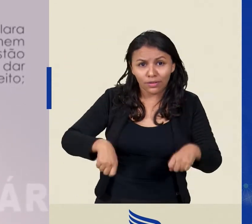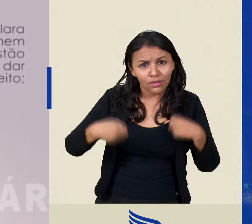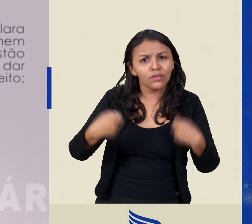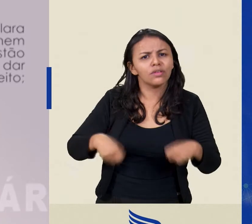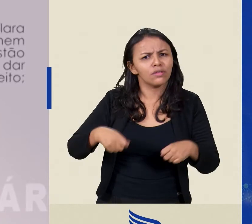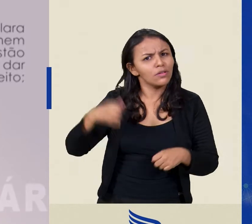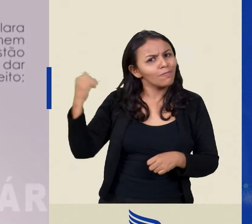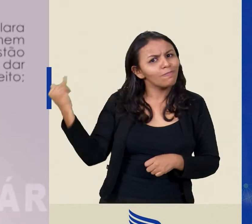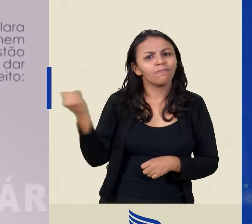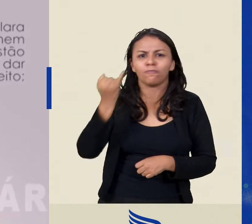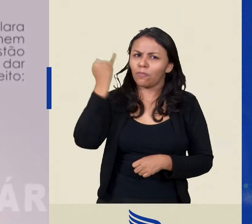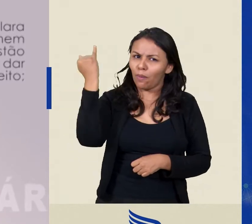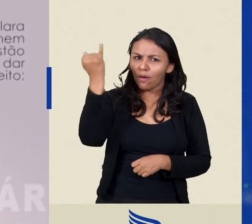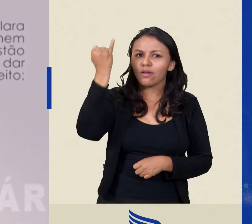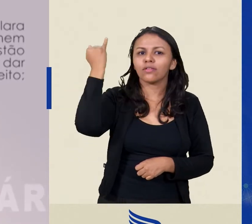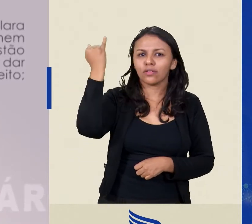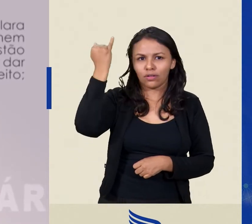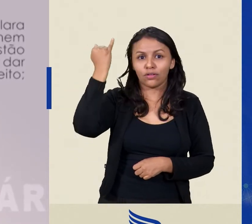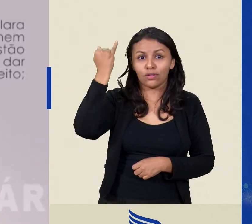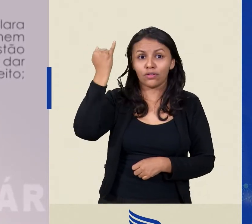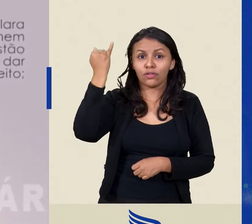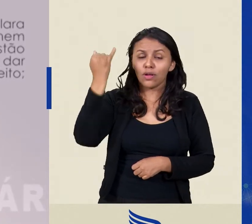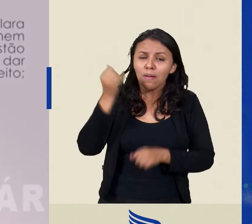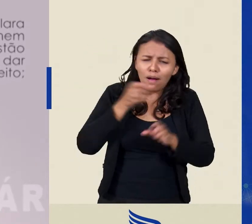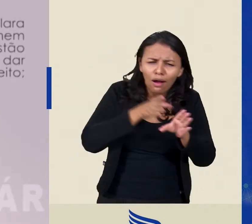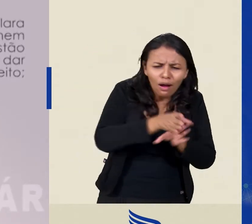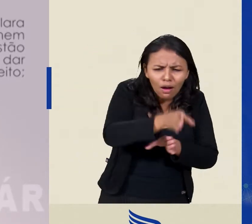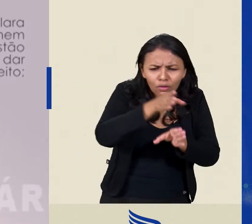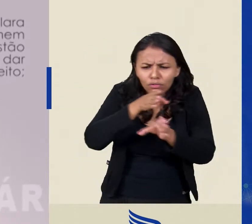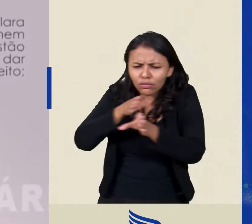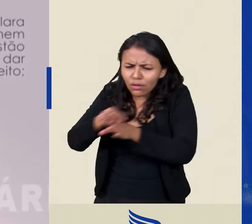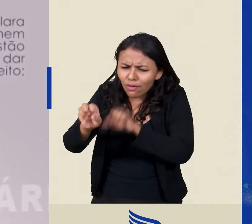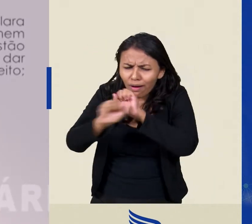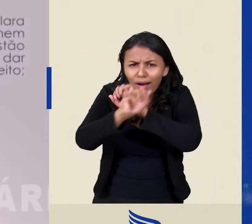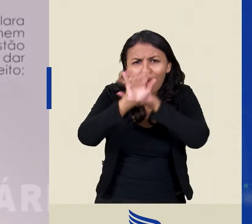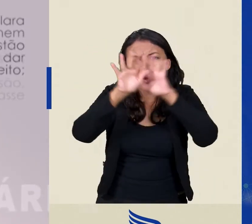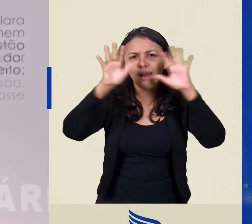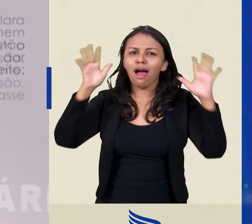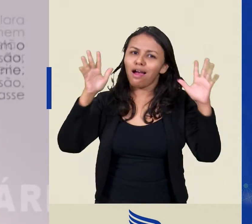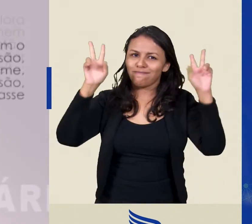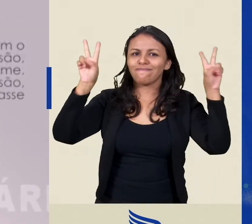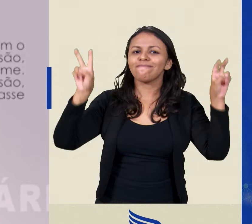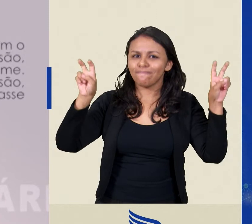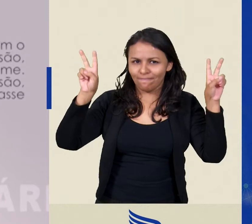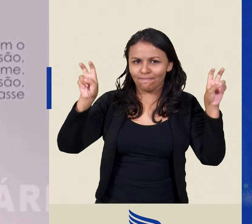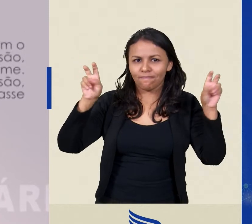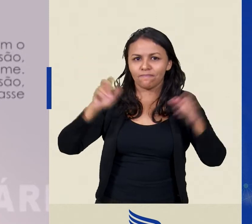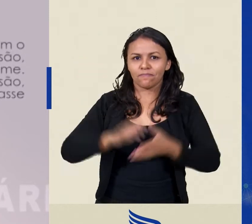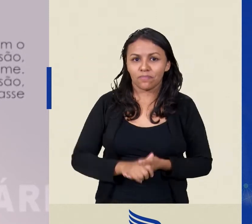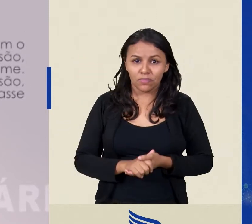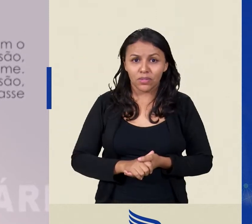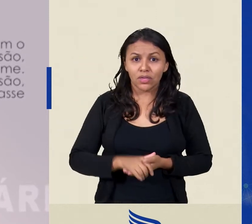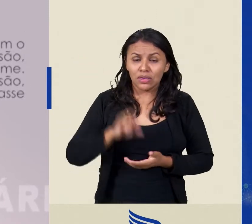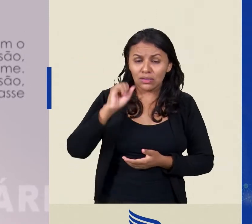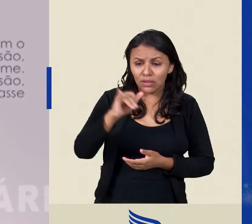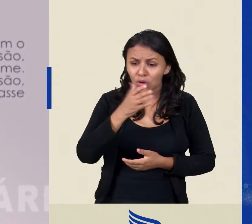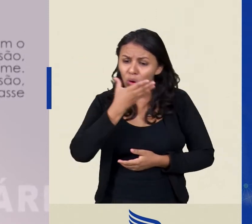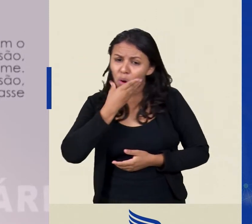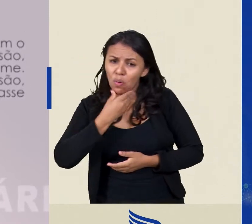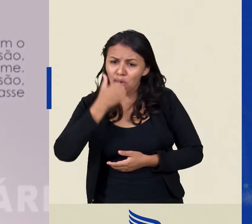bastante importância para dar direções explícitas a esse respeito, pois se ambos os